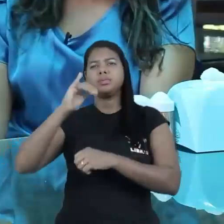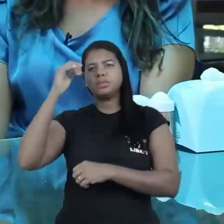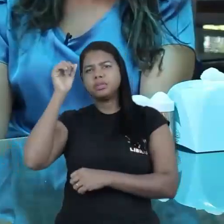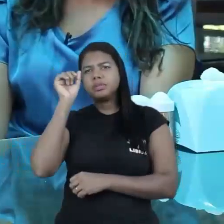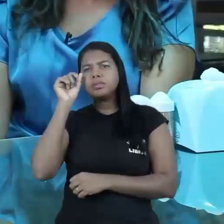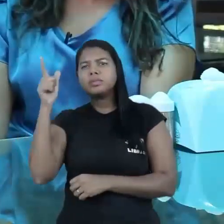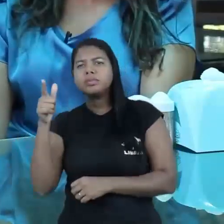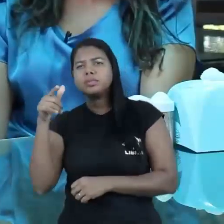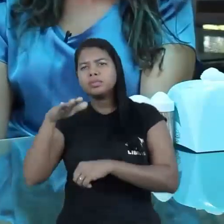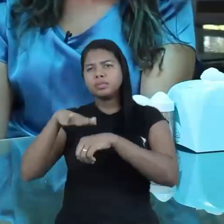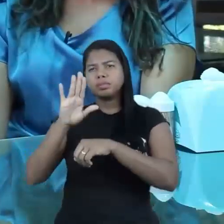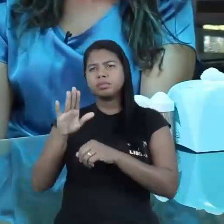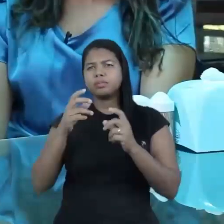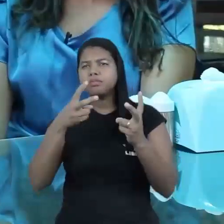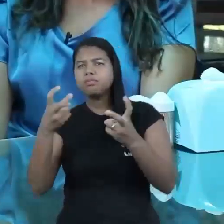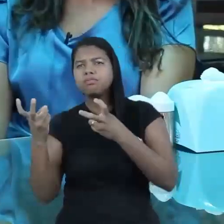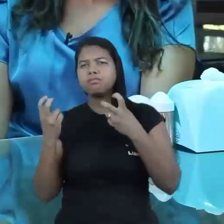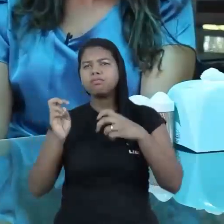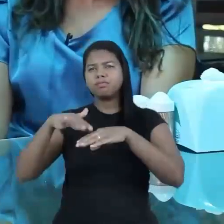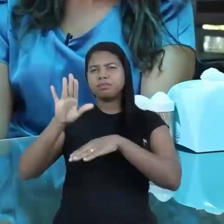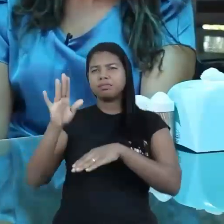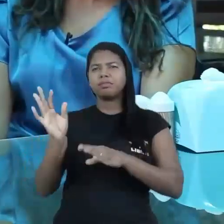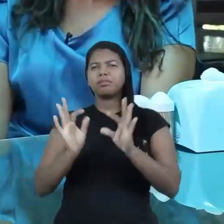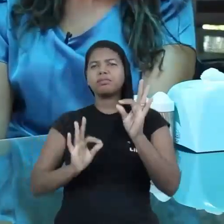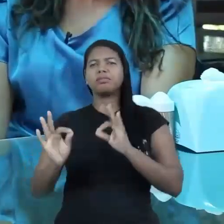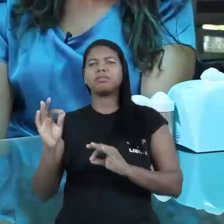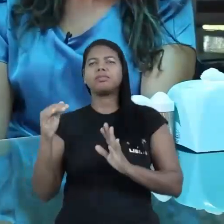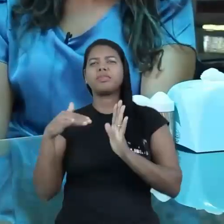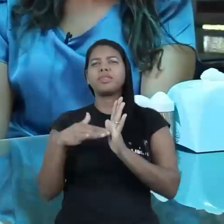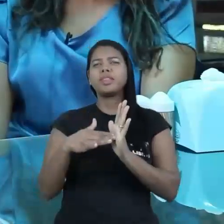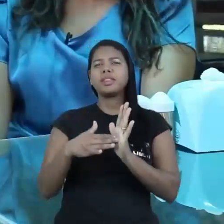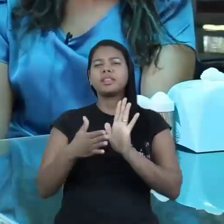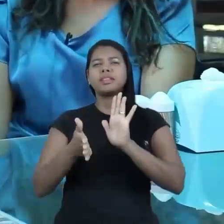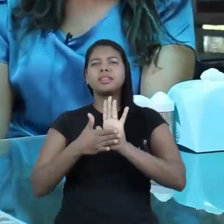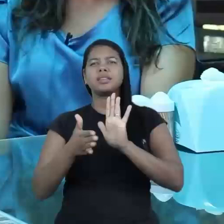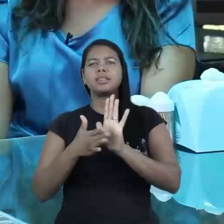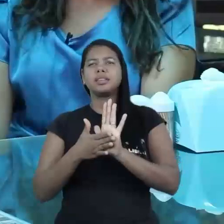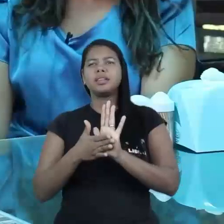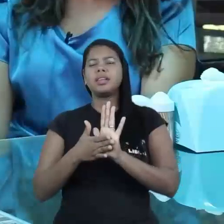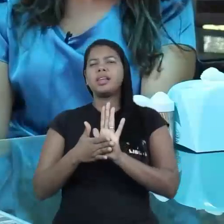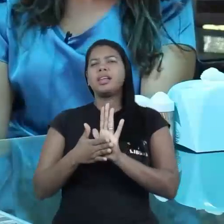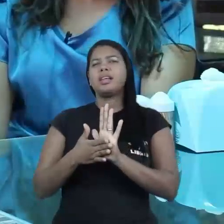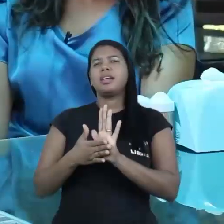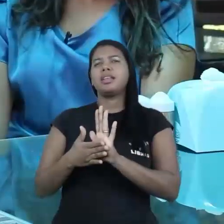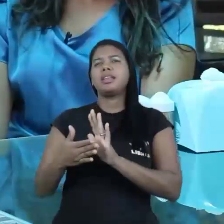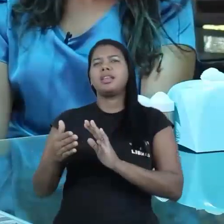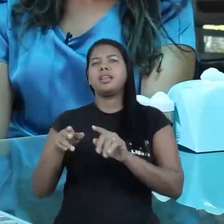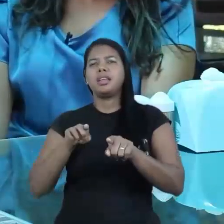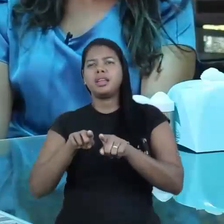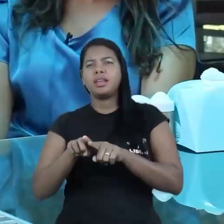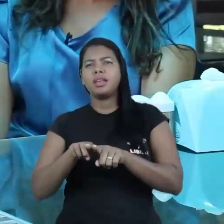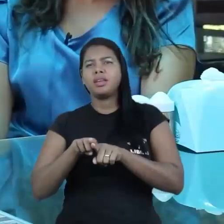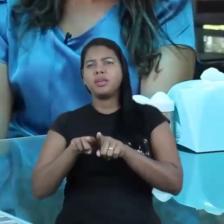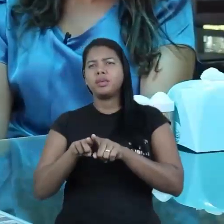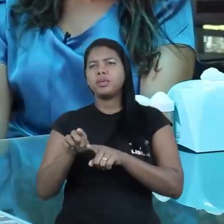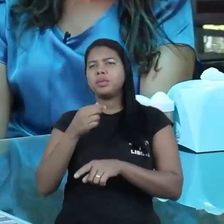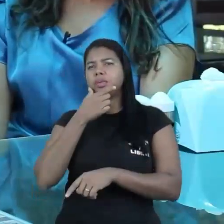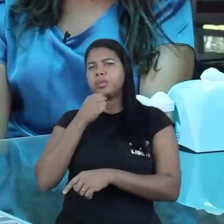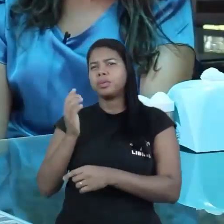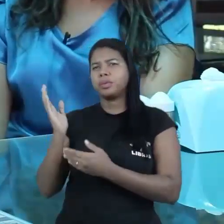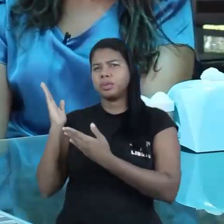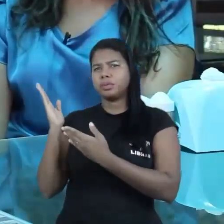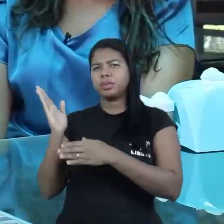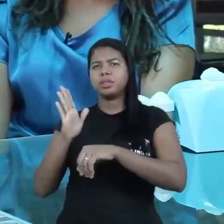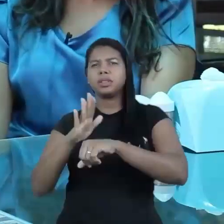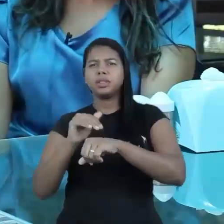interesse, mais e mais. Até que eu recebi a proposta do meu irmão, lá em 2014, para abrir